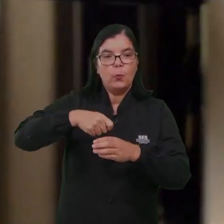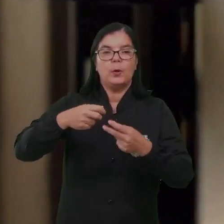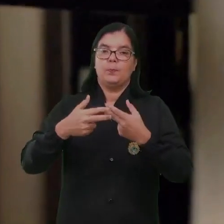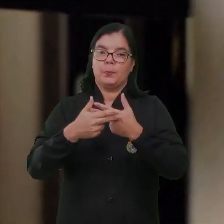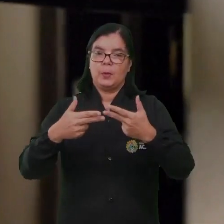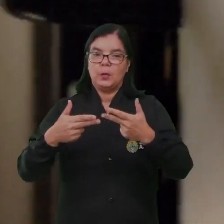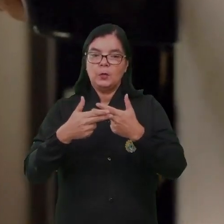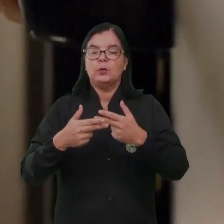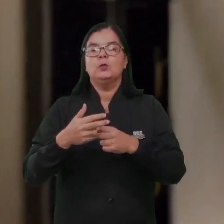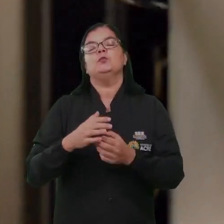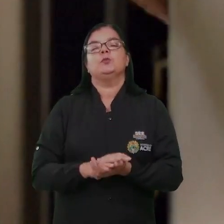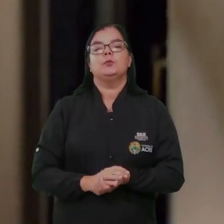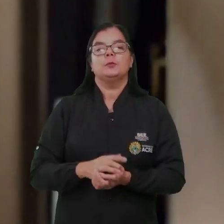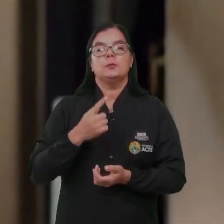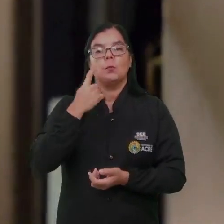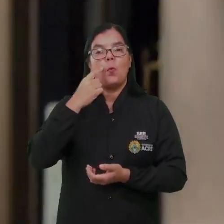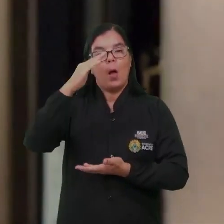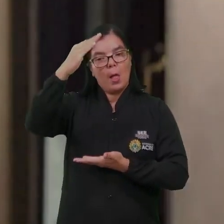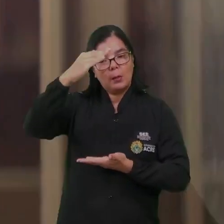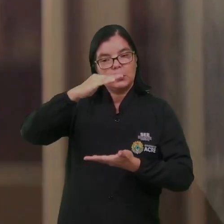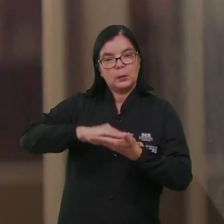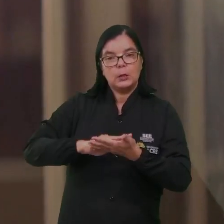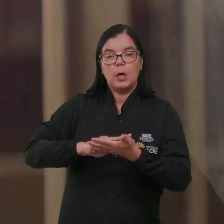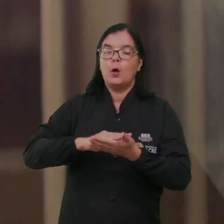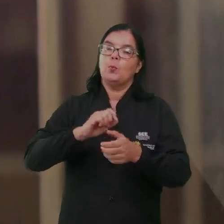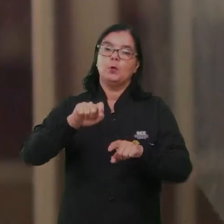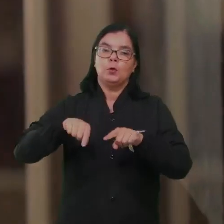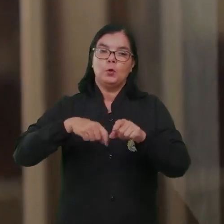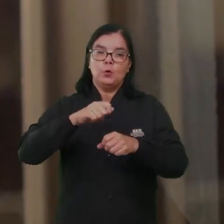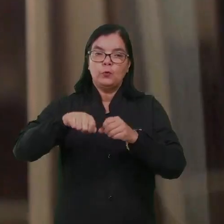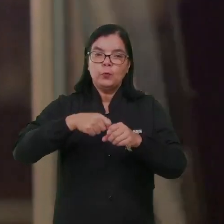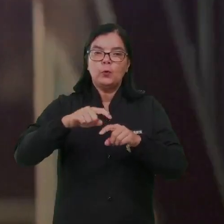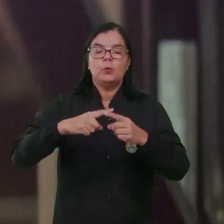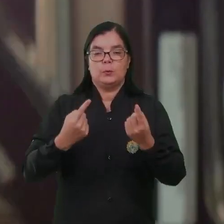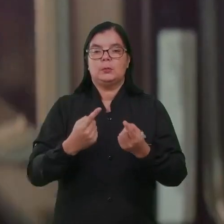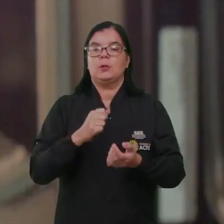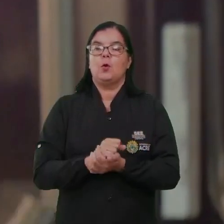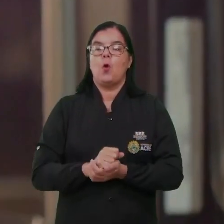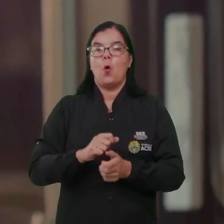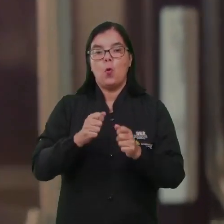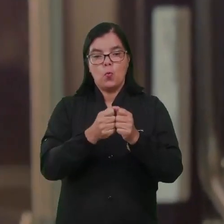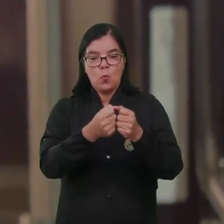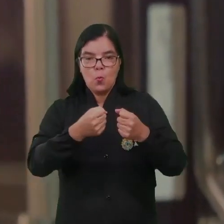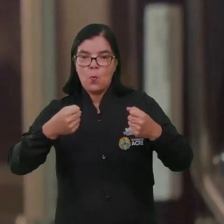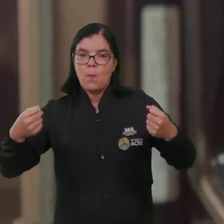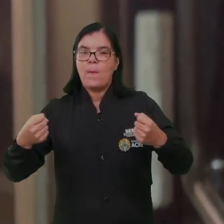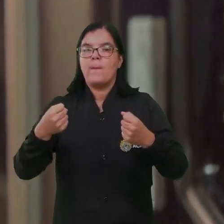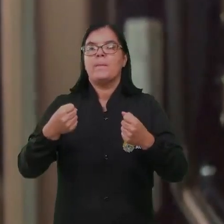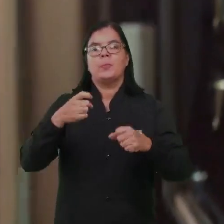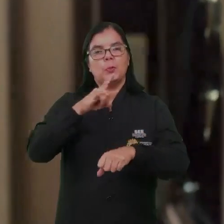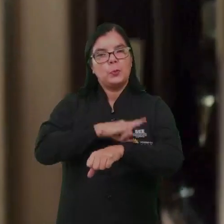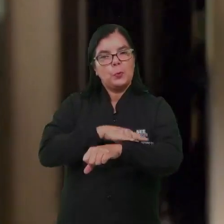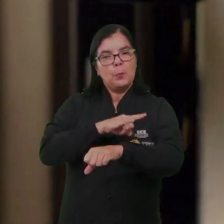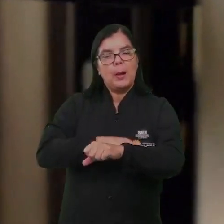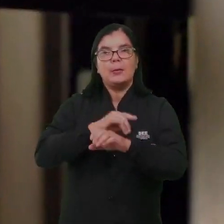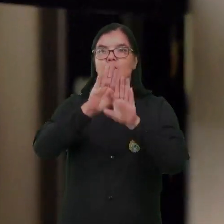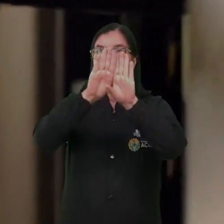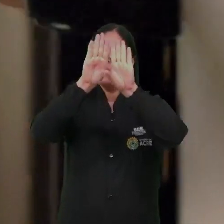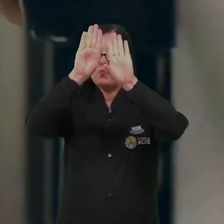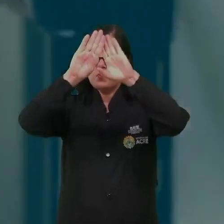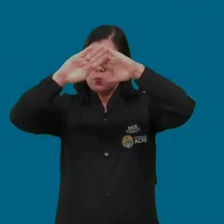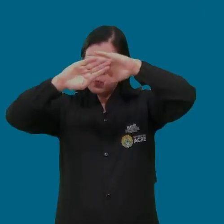componentes eletrônicos e também componentes óticos e também, por exemplo, ali no box do banheiro, né, que precisa ali de um vidro, né,